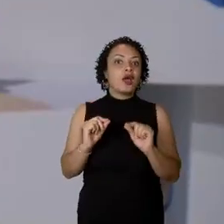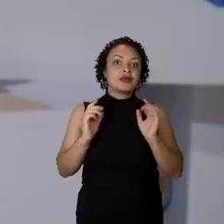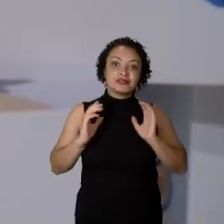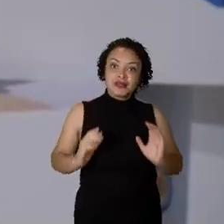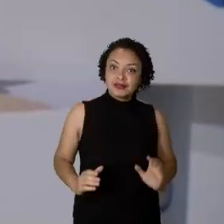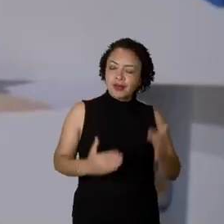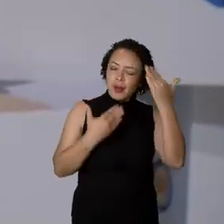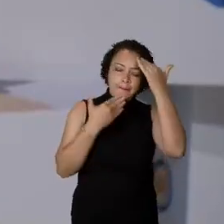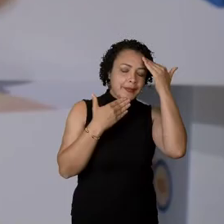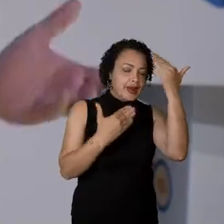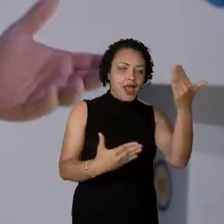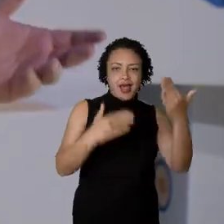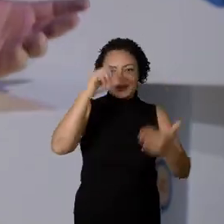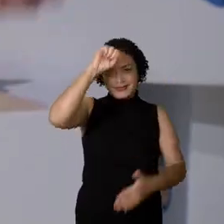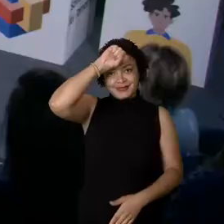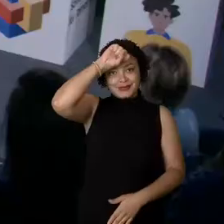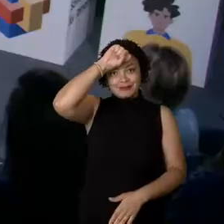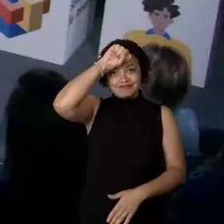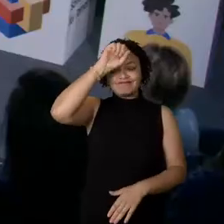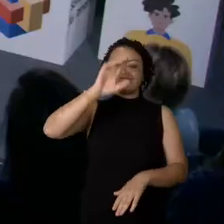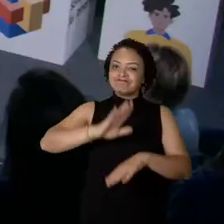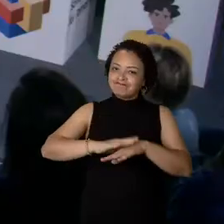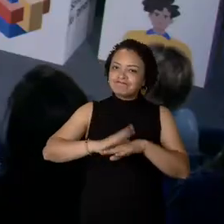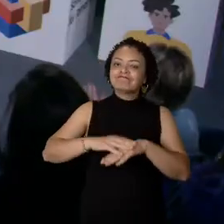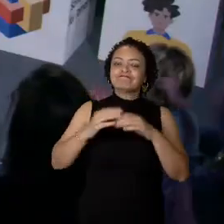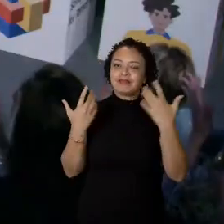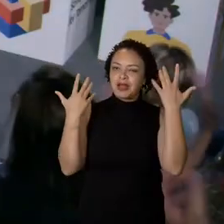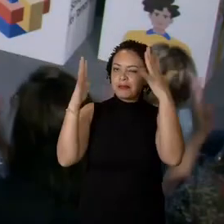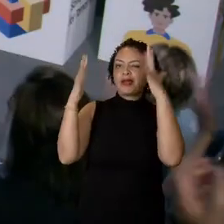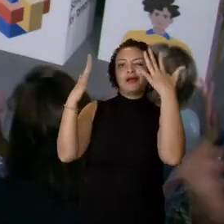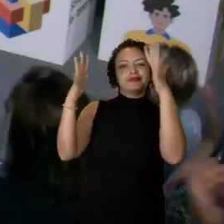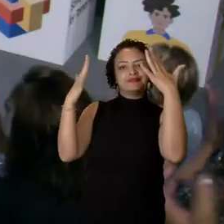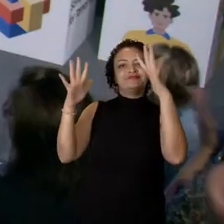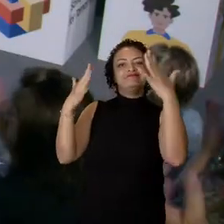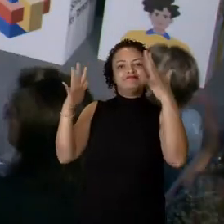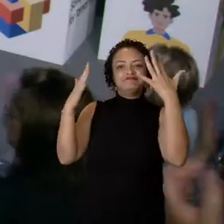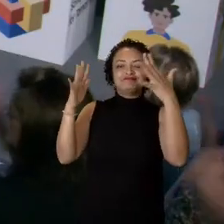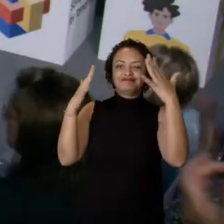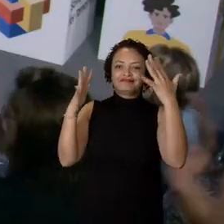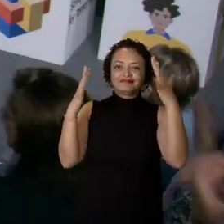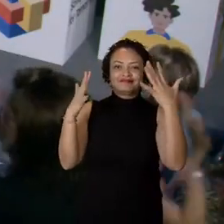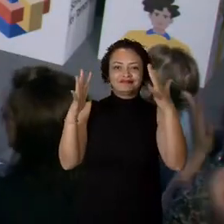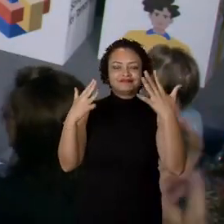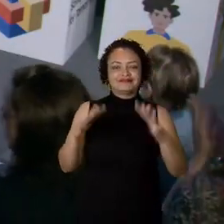Samsung por essa iniciativa. De verdade, uma salva de palmas à Samsung.